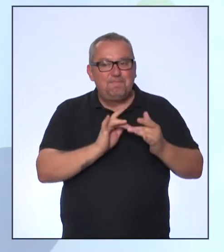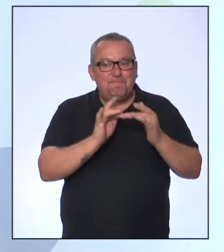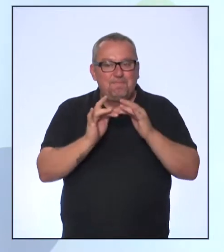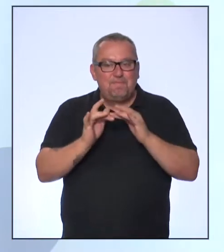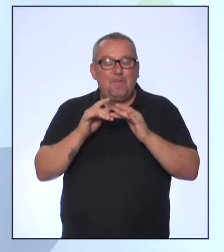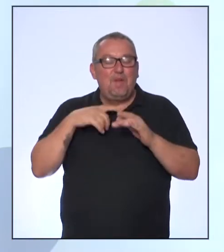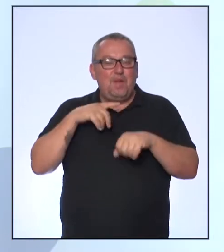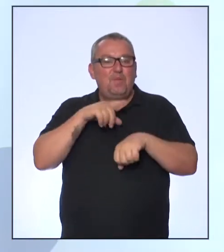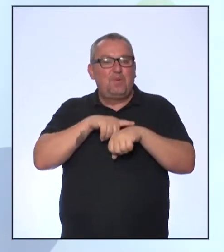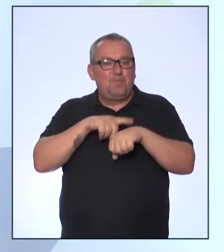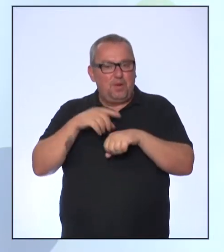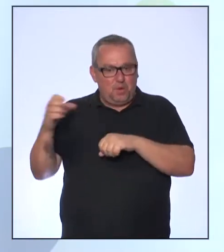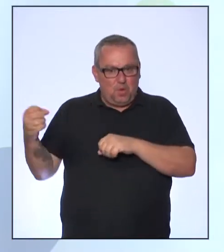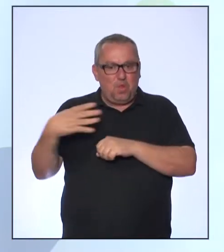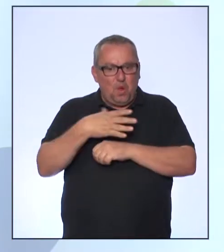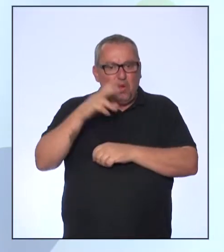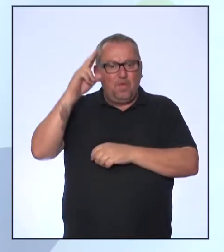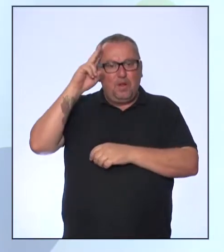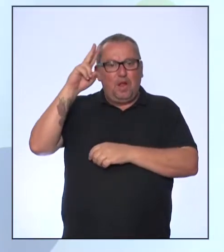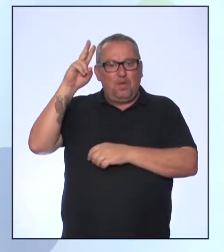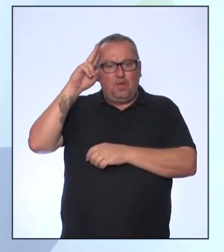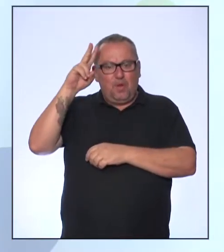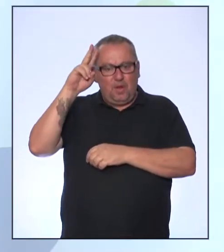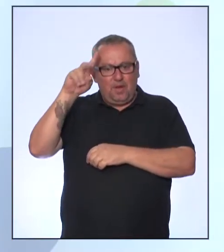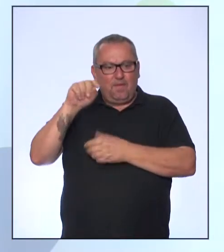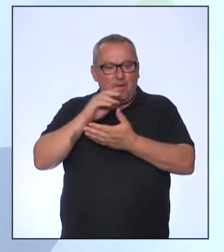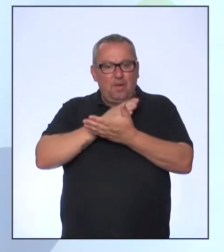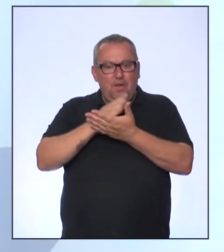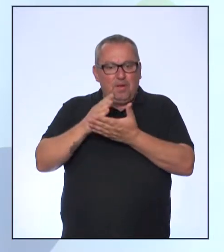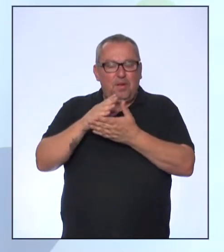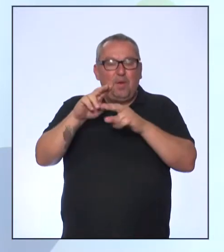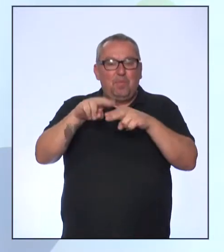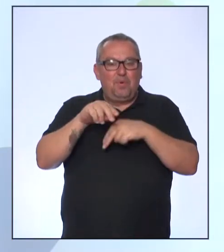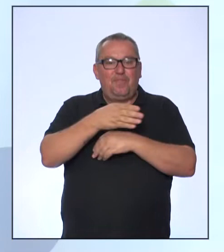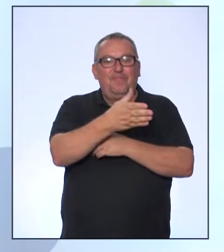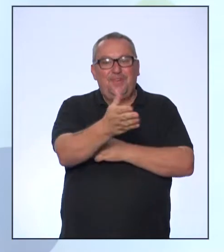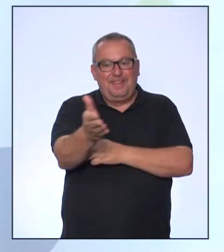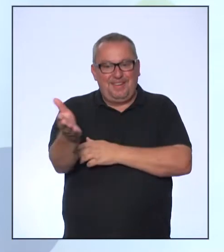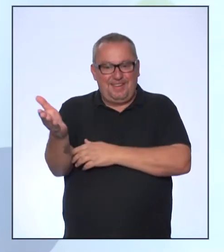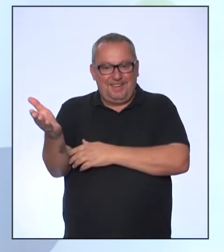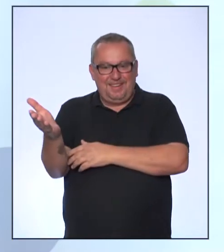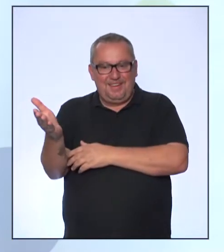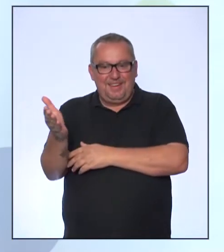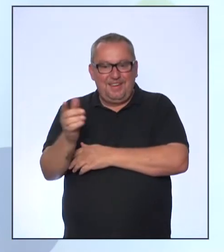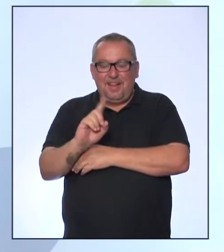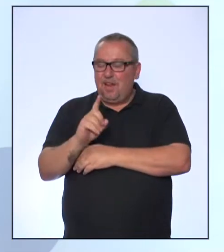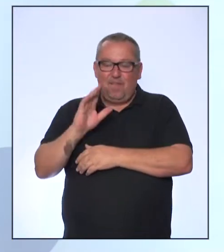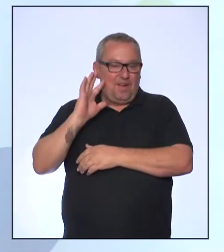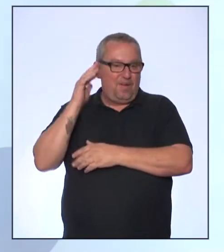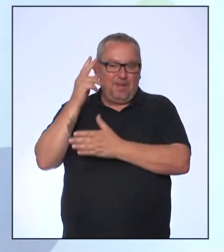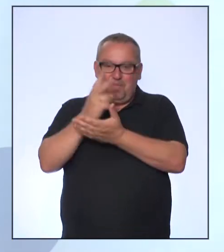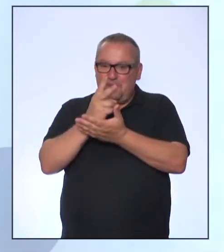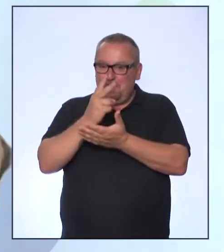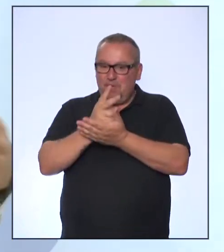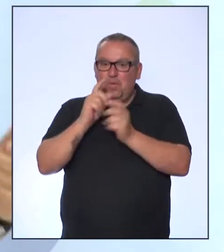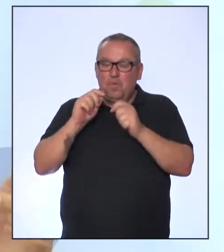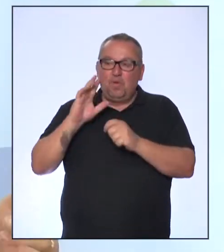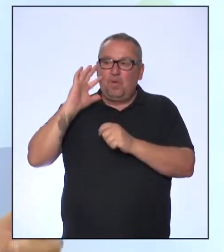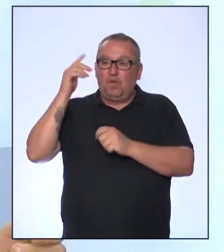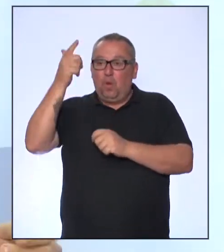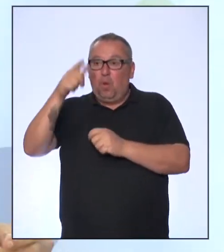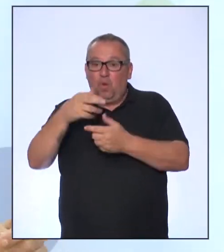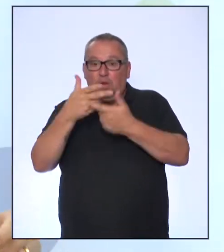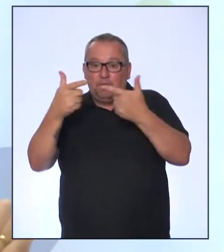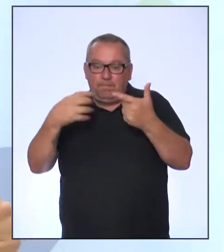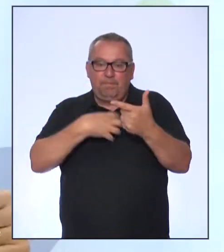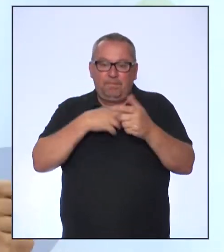movimento histórico novo, é algo que a história foi inaugurada por vocês. Não vai acontecer da mesma forma. Pode acontecer outras coisas